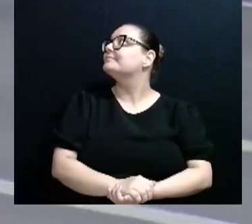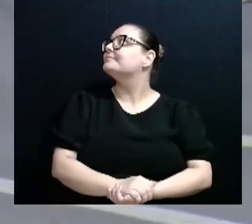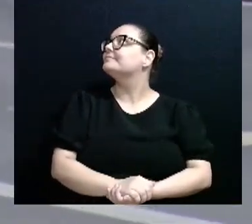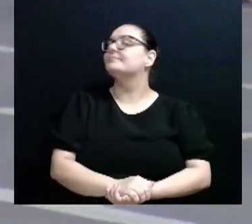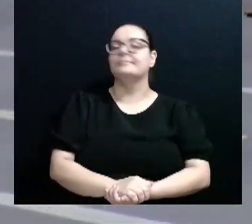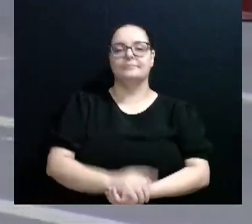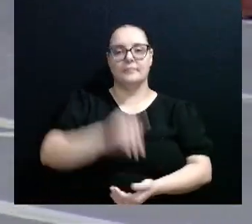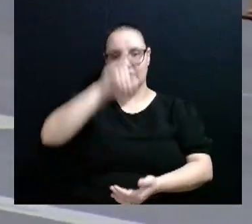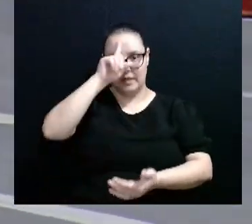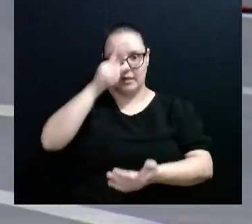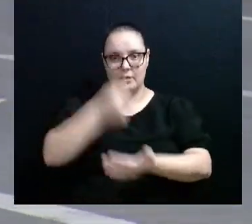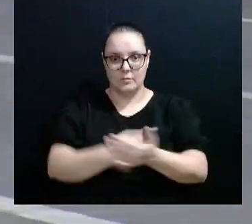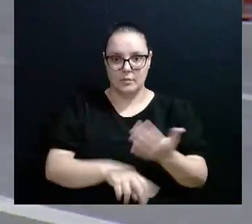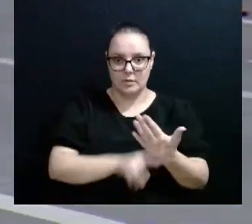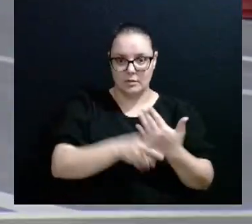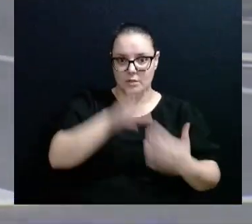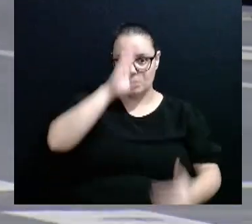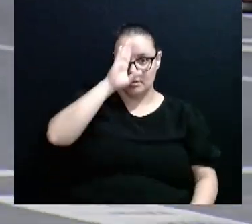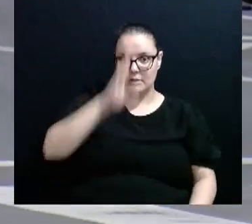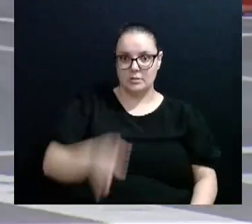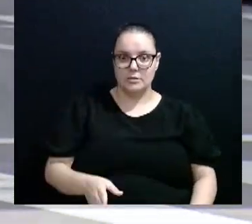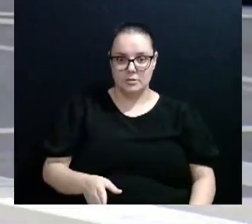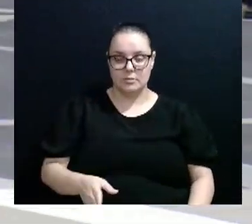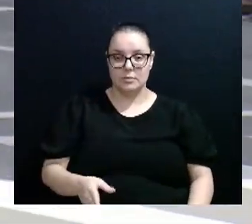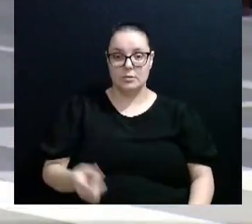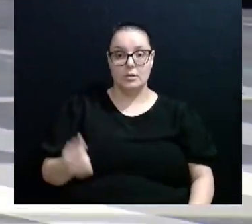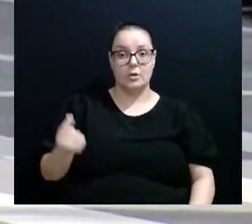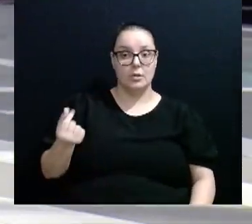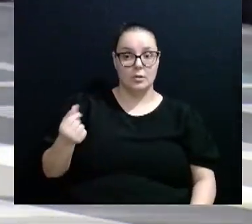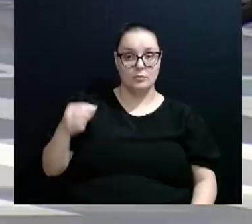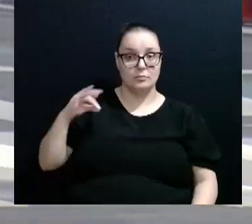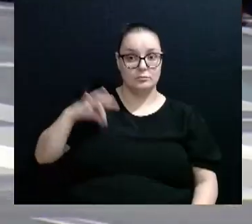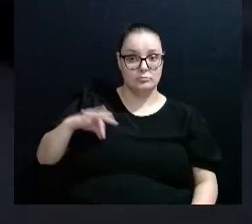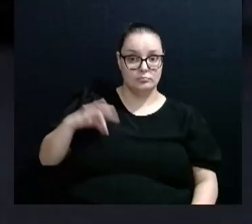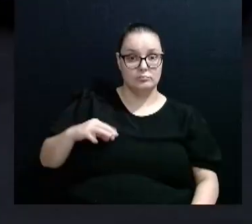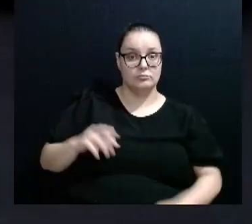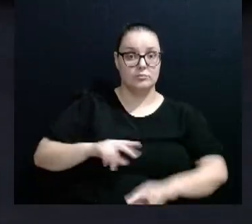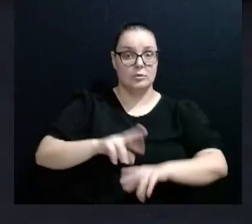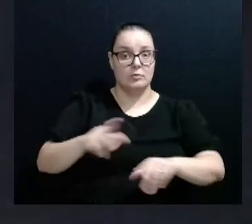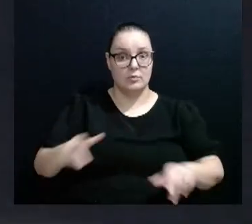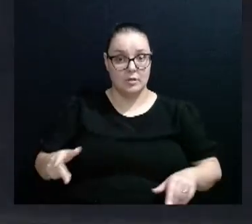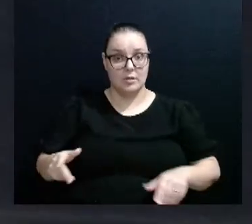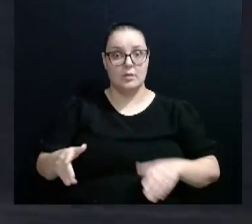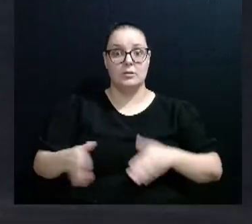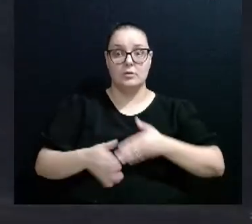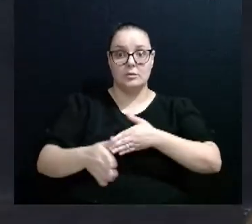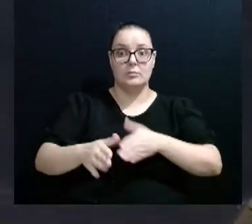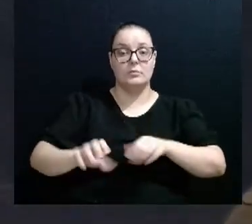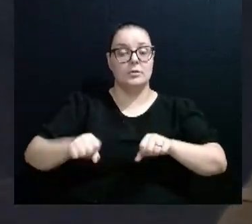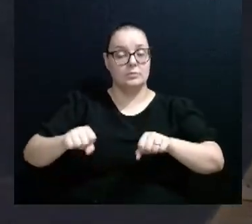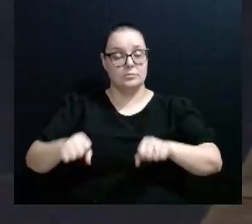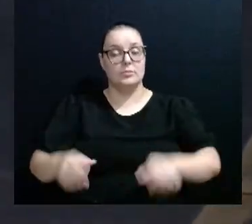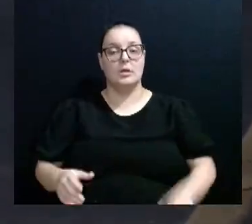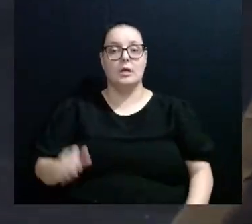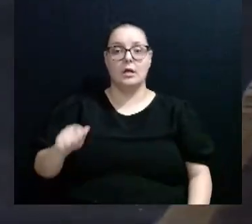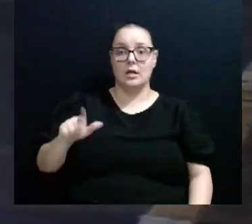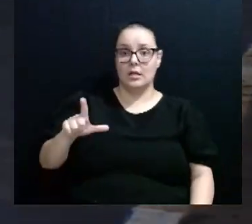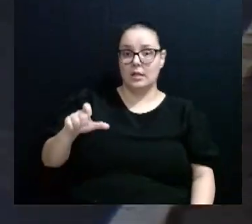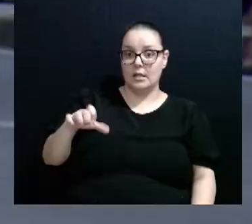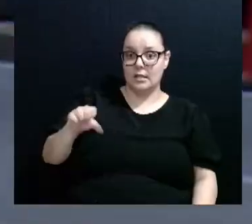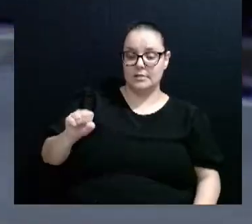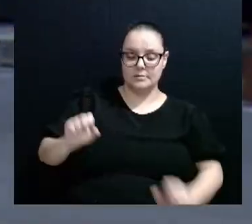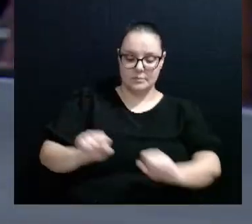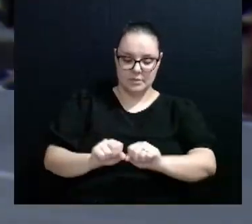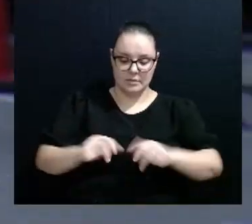que impacta diretamente o bolso de milhões de trabalhadores e condutores paulistas, a Alesp, a Assembleia Legislativa do Estado de São